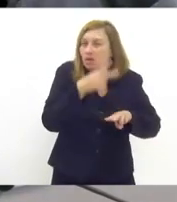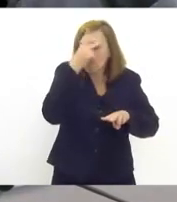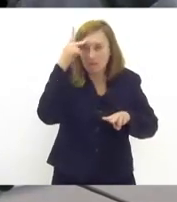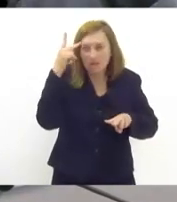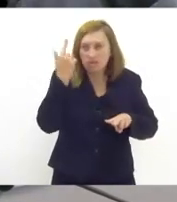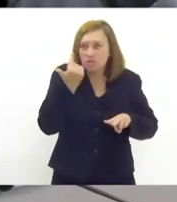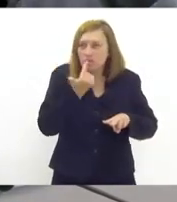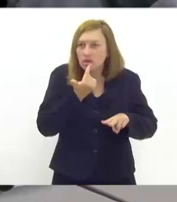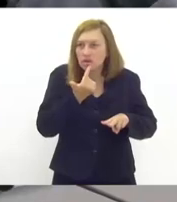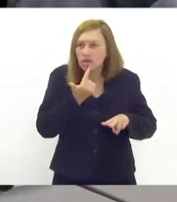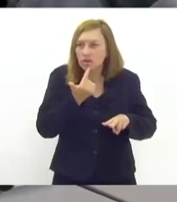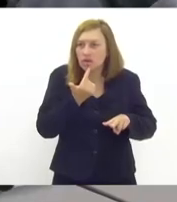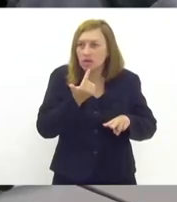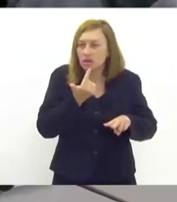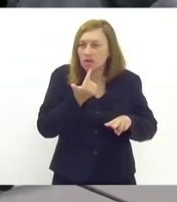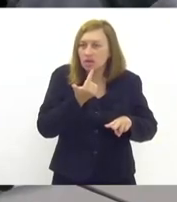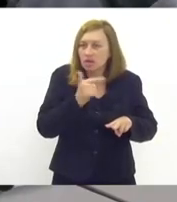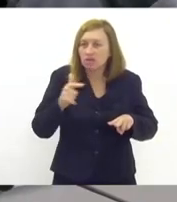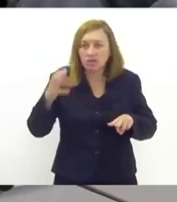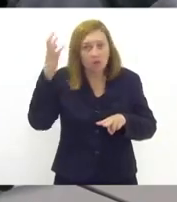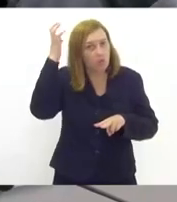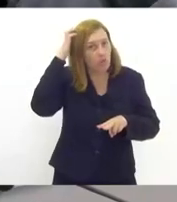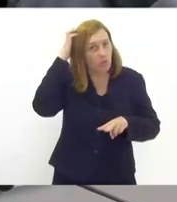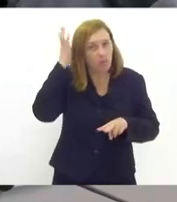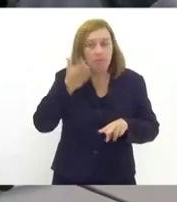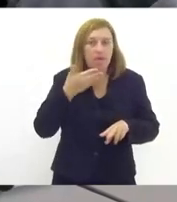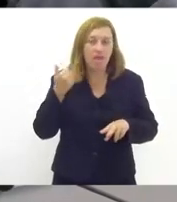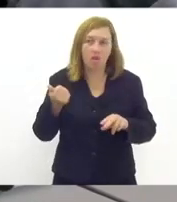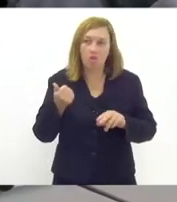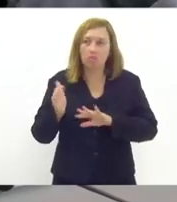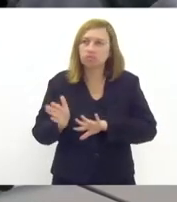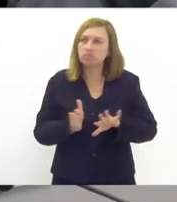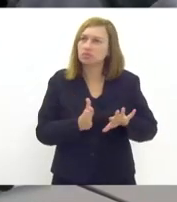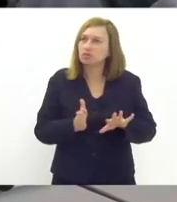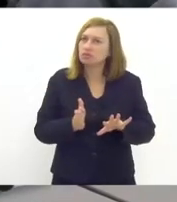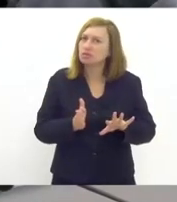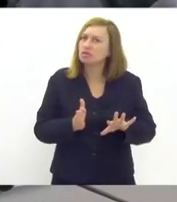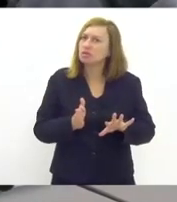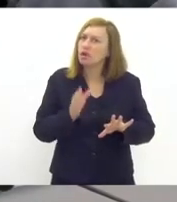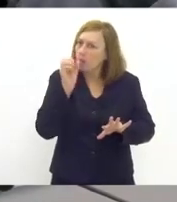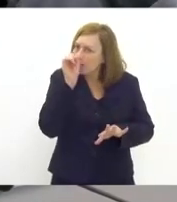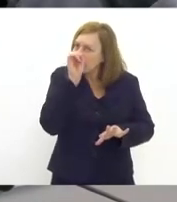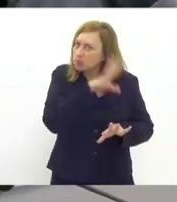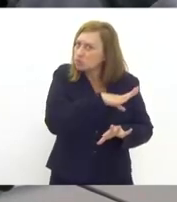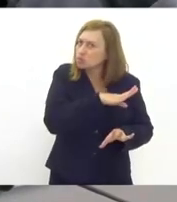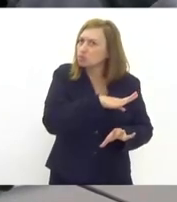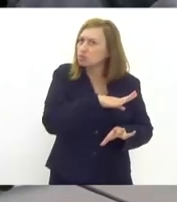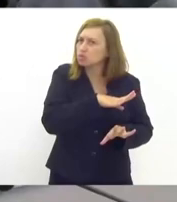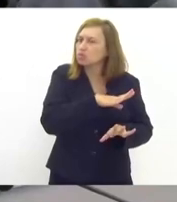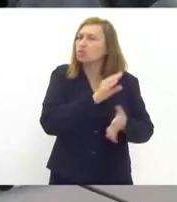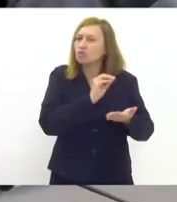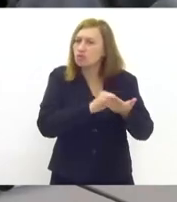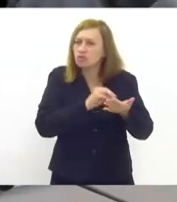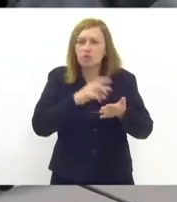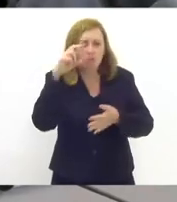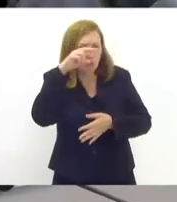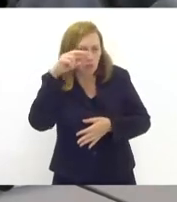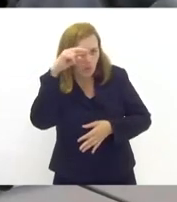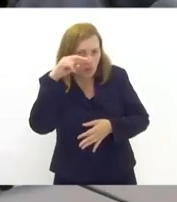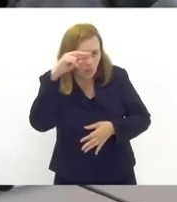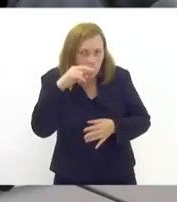já é suficiente para solucionar um caso. Um descaso absoluto com o rigor da investigação que